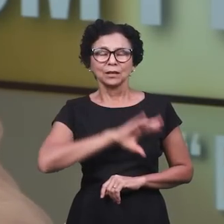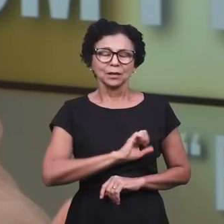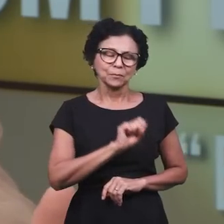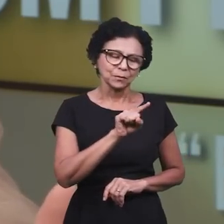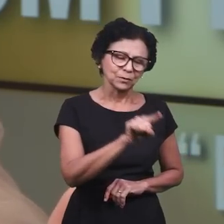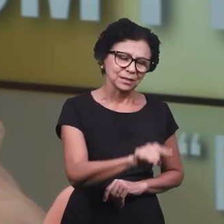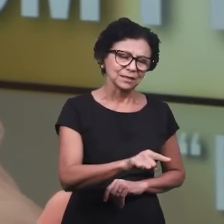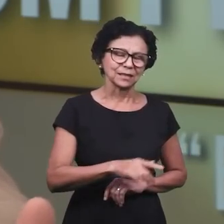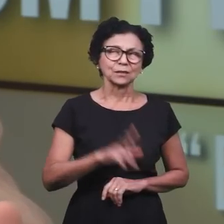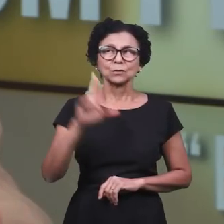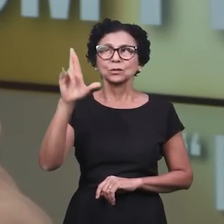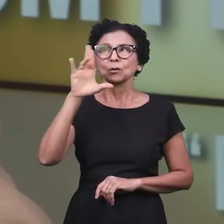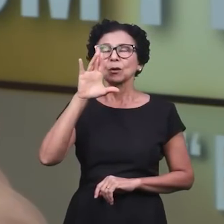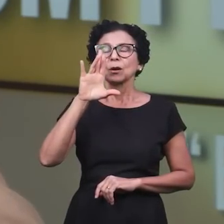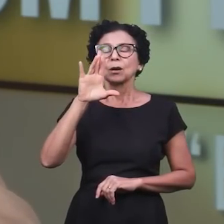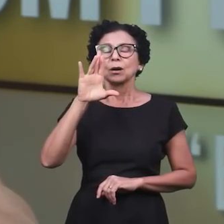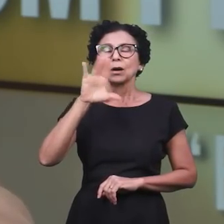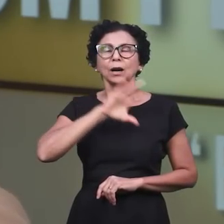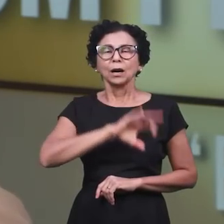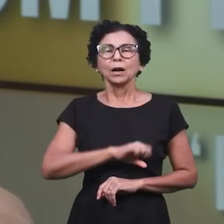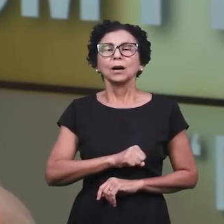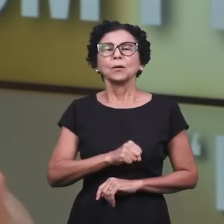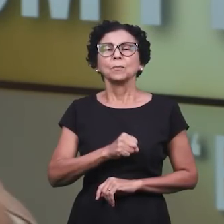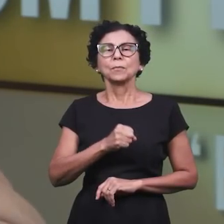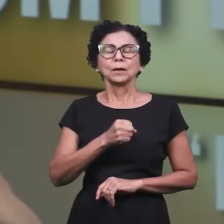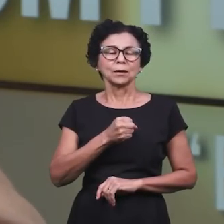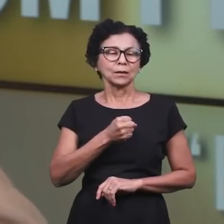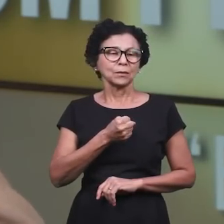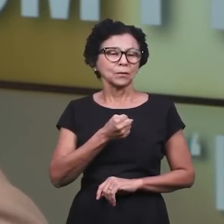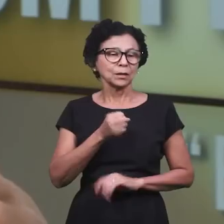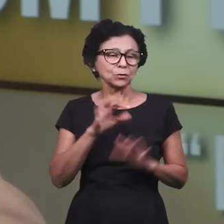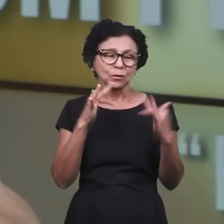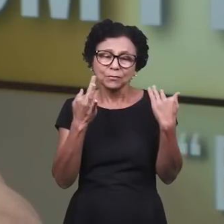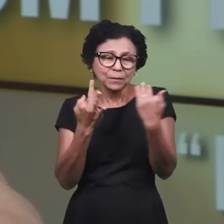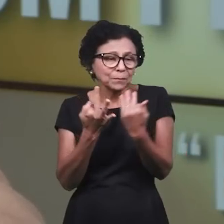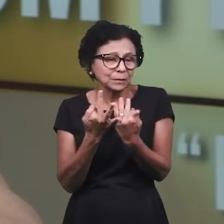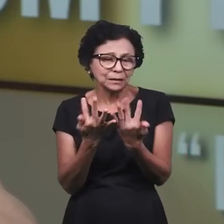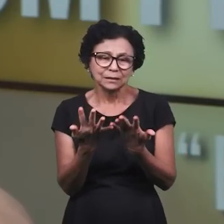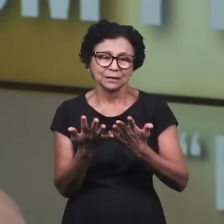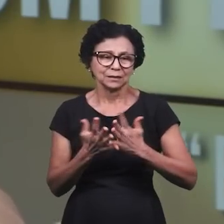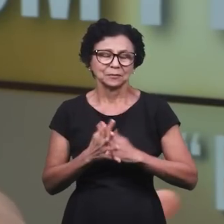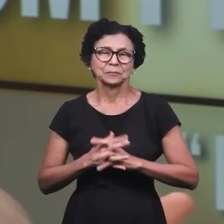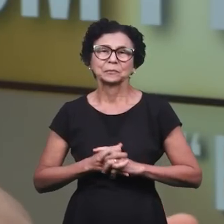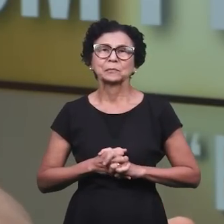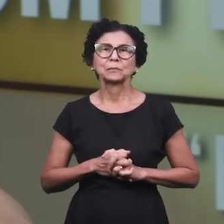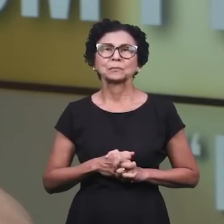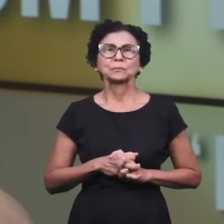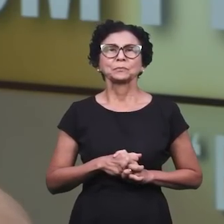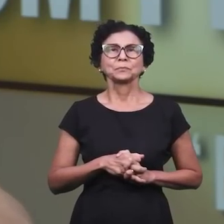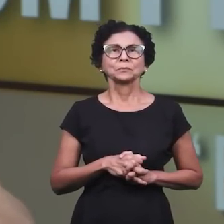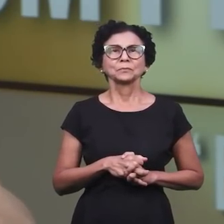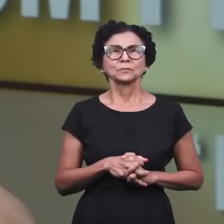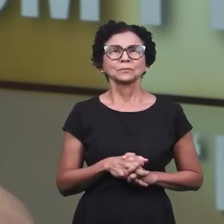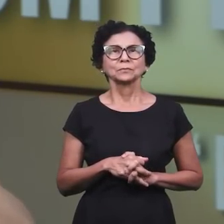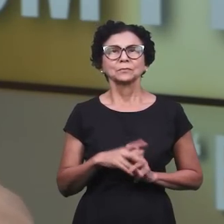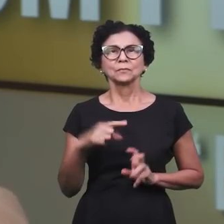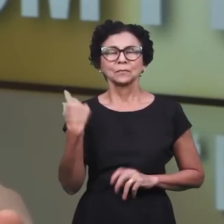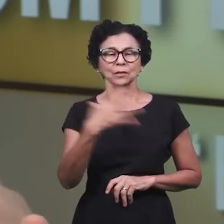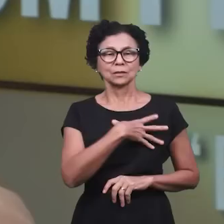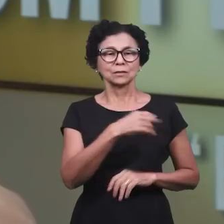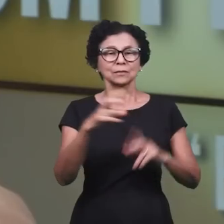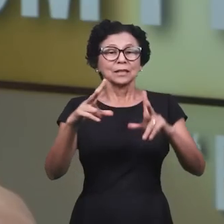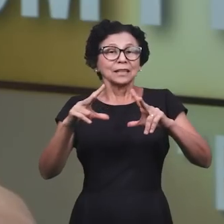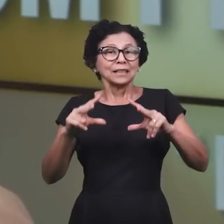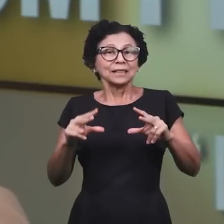o papai, a mamãe, o Senhor nos deu você, até o verso 3 aqui fala, os filhos são herança do Senhor e nós temos